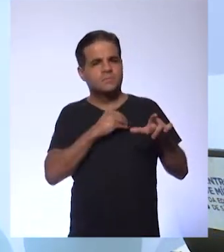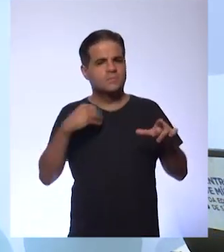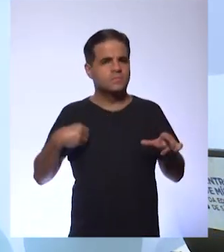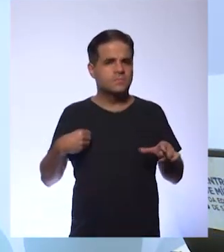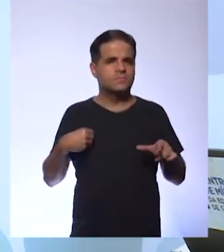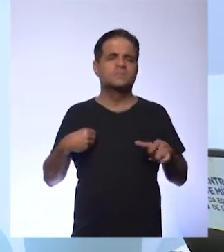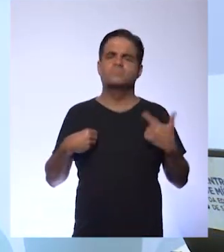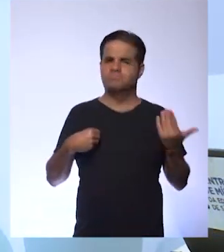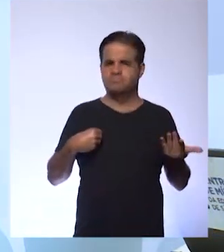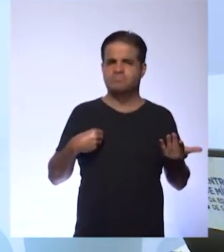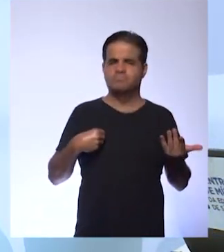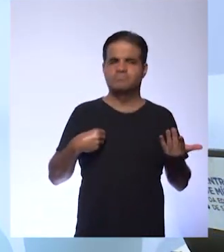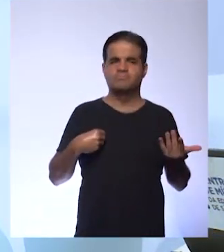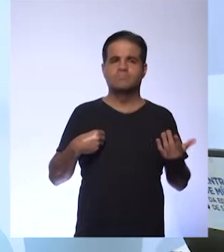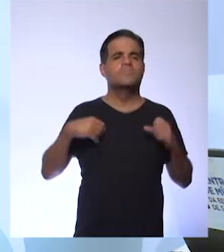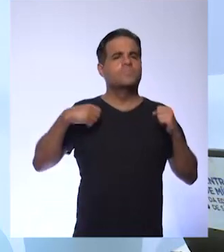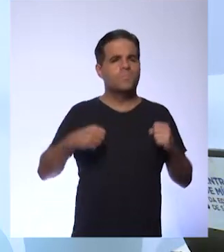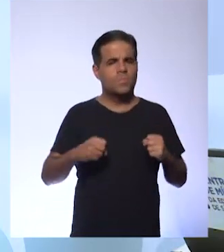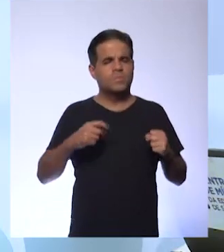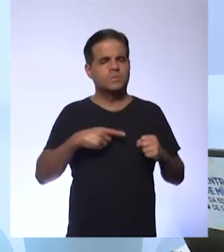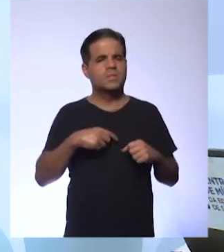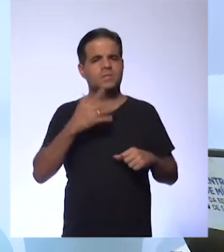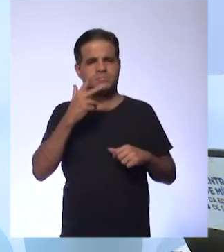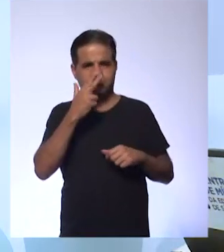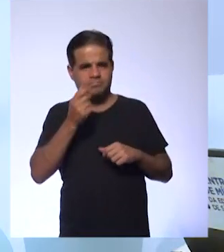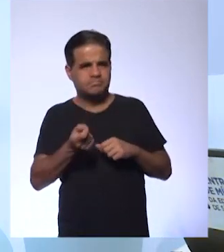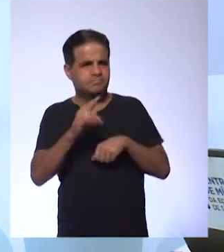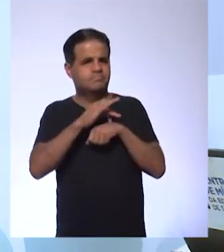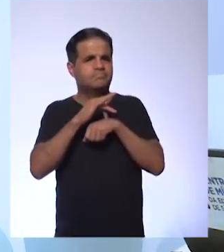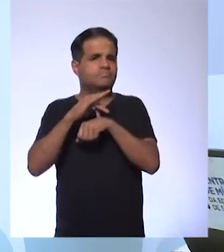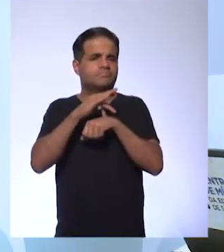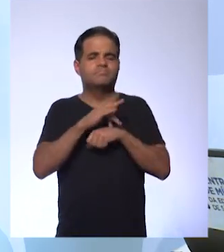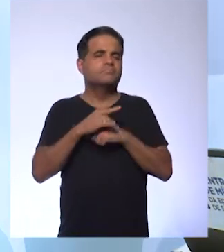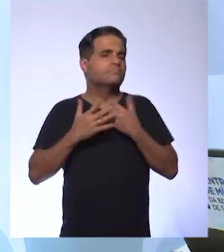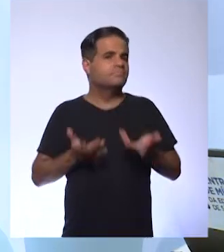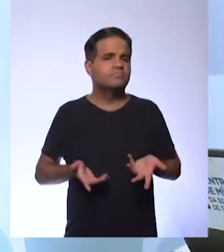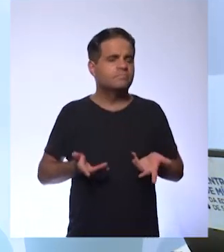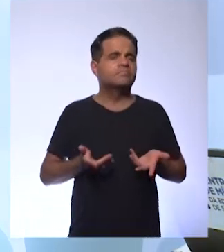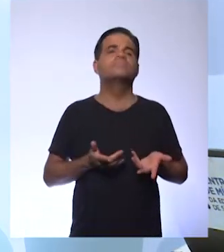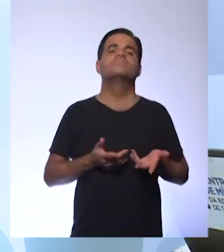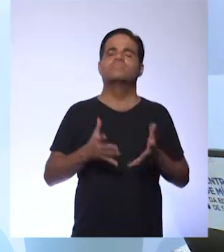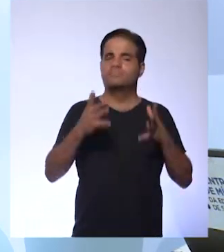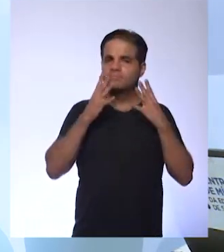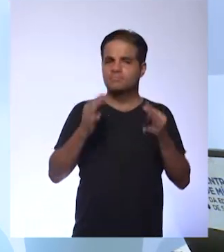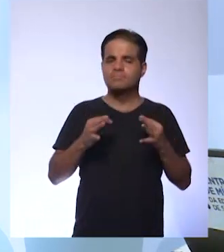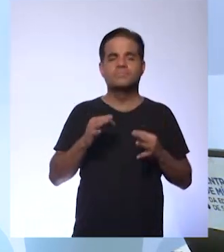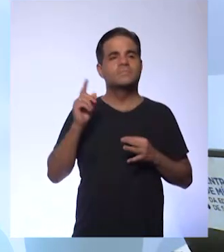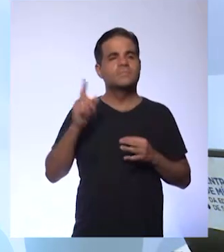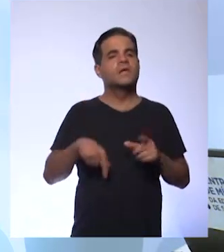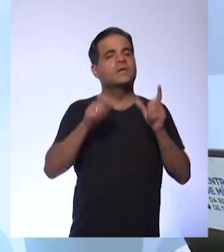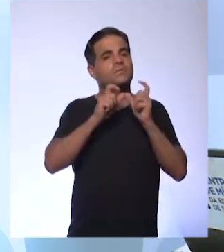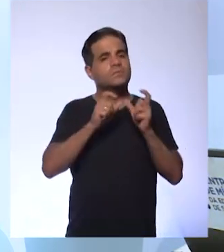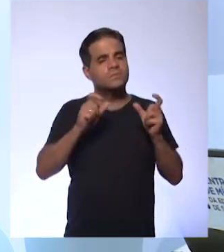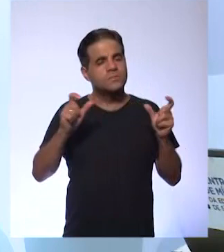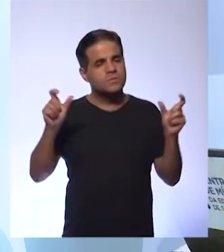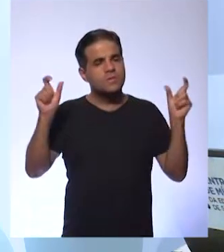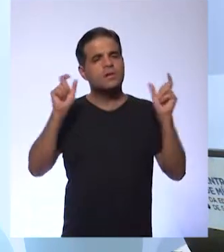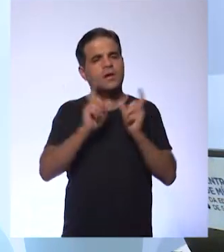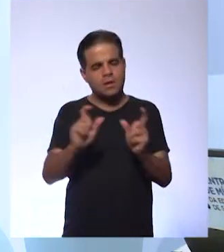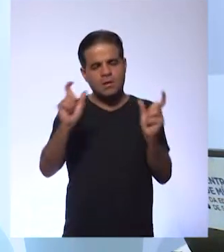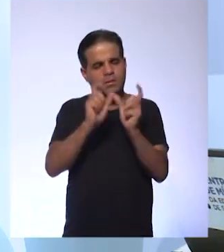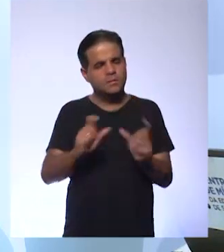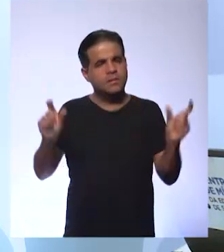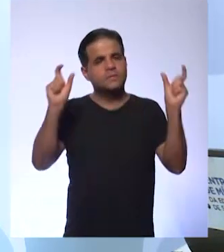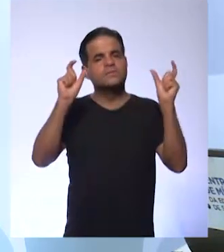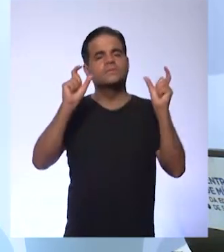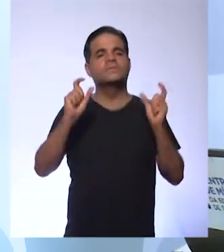médico, olha só, pode até ter um tom de ironia nisso, não é? Mas presta atenção, que são as orações